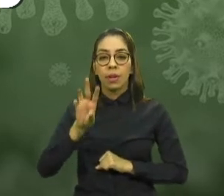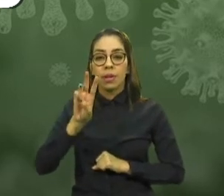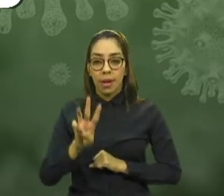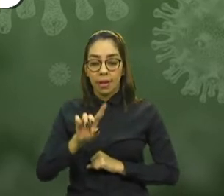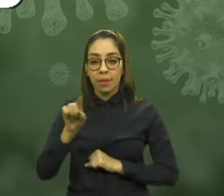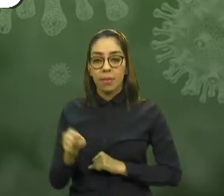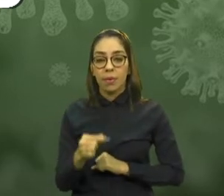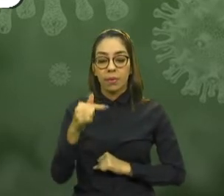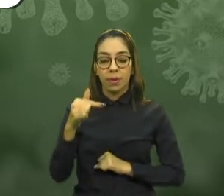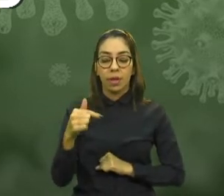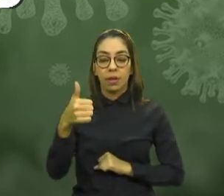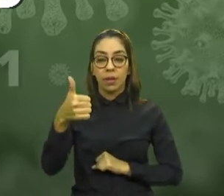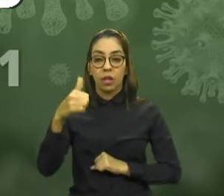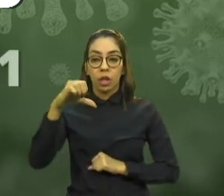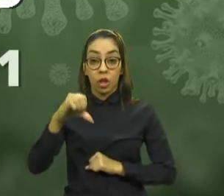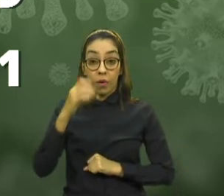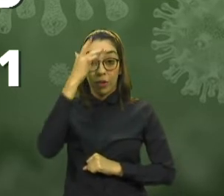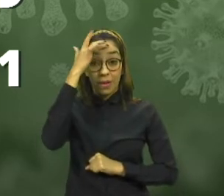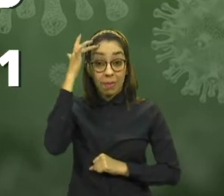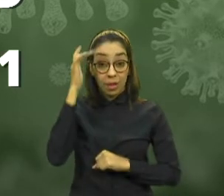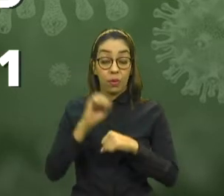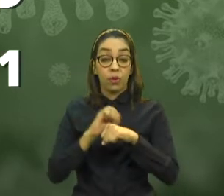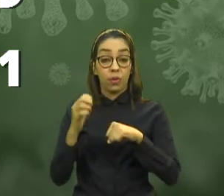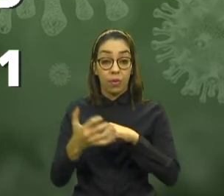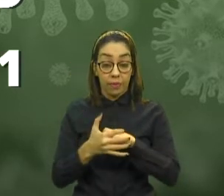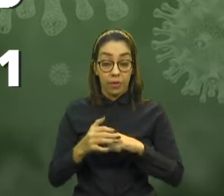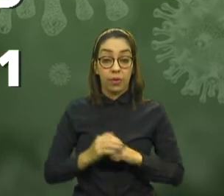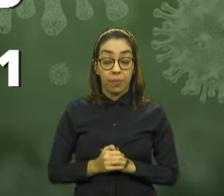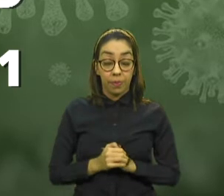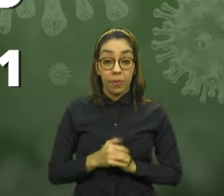943.719 casos confirmados e